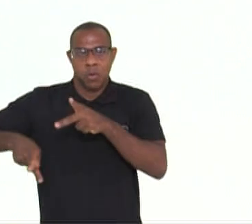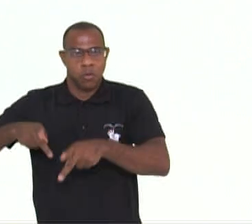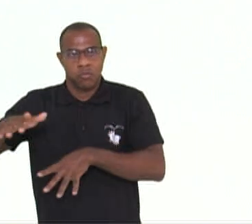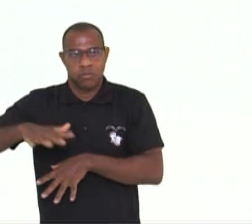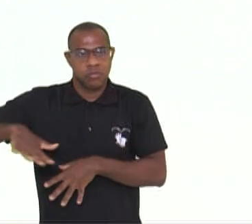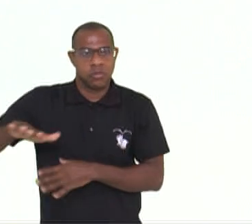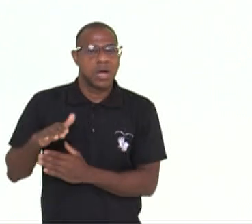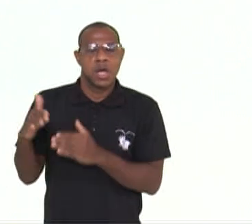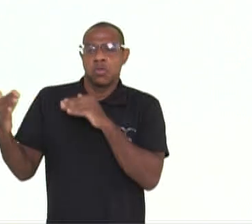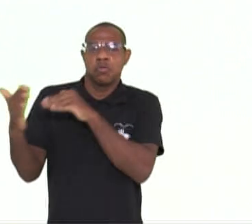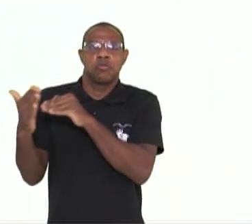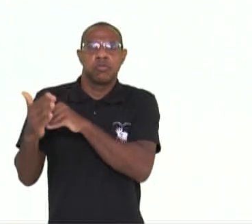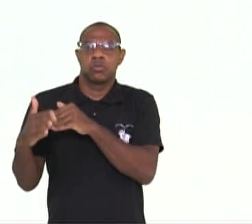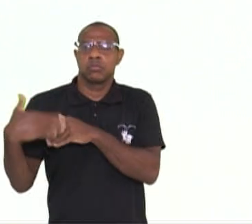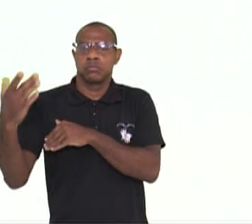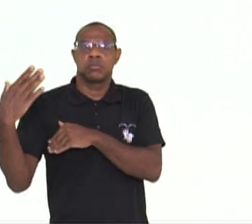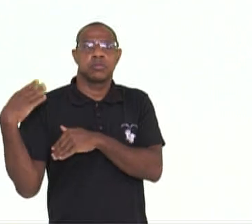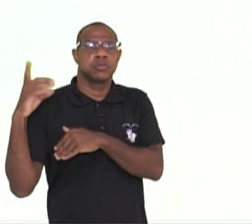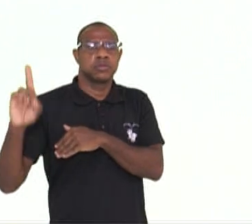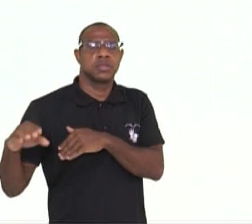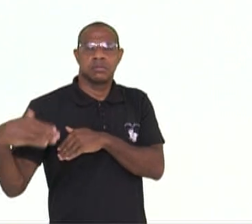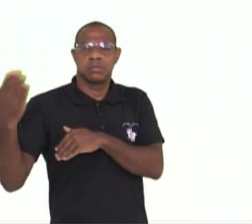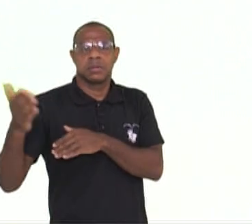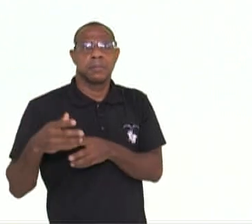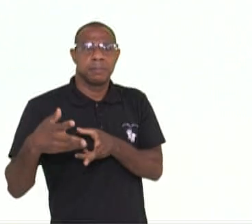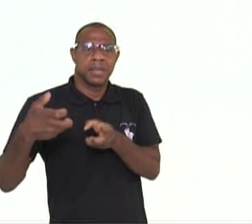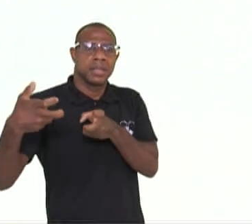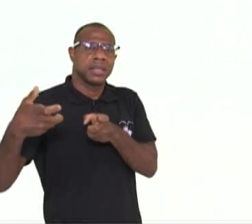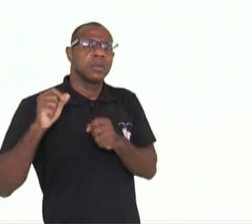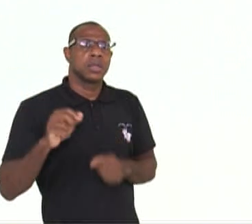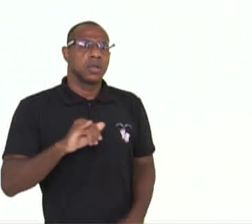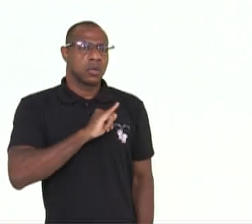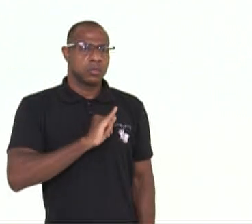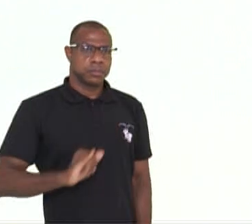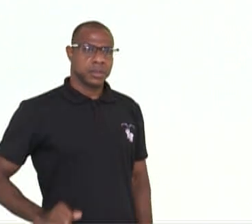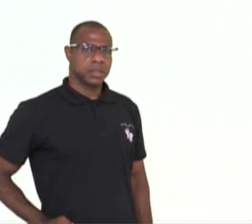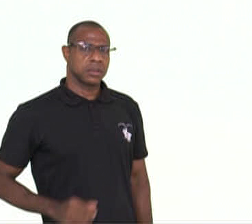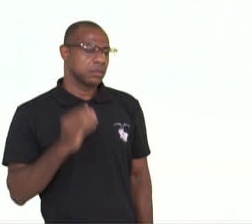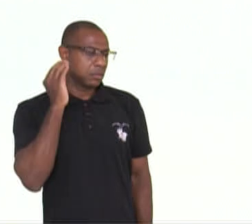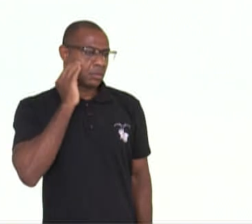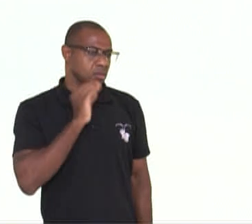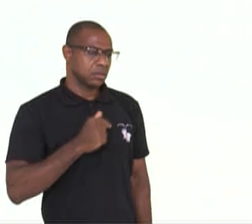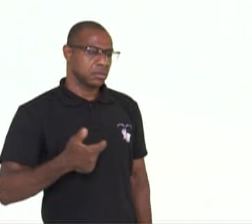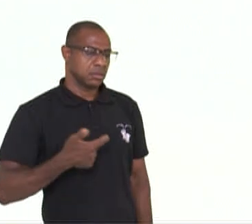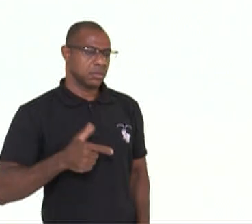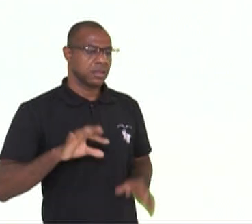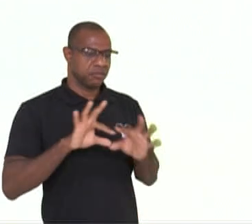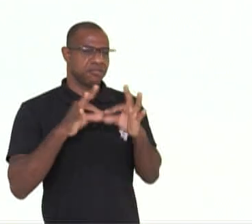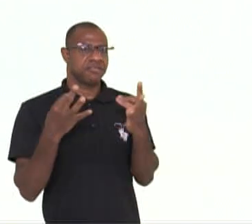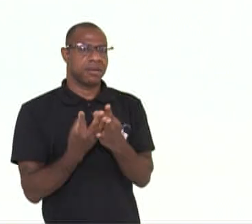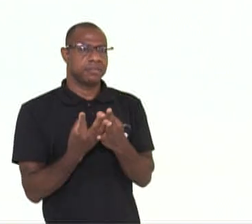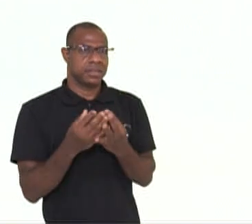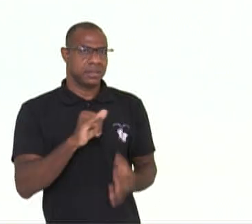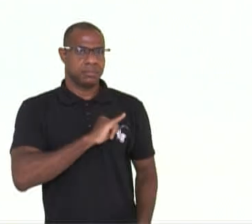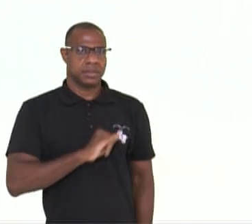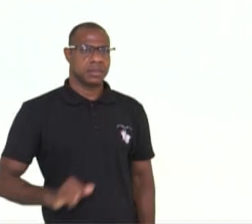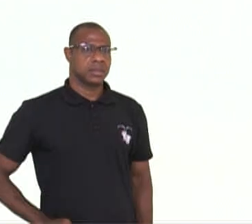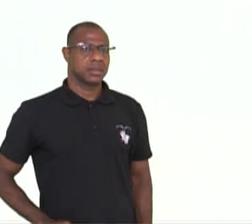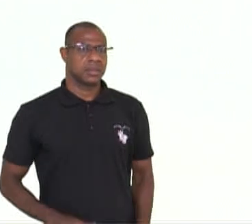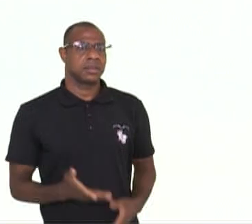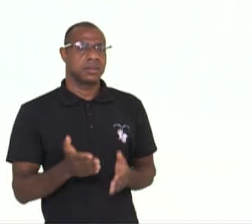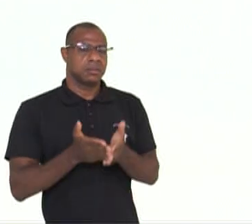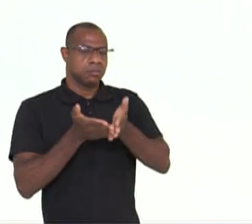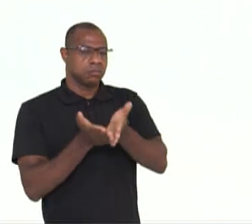no fundo do lado direito você percebe então o imperador Pedro II e a família imperial embarcando então